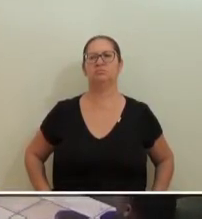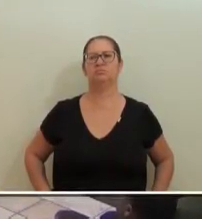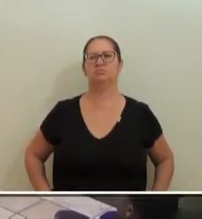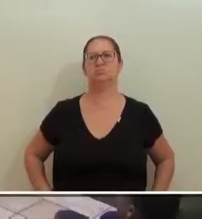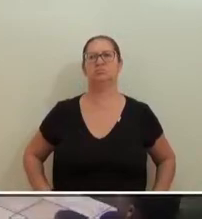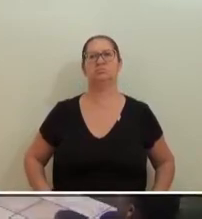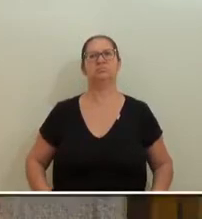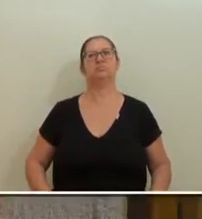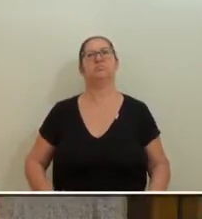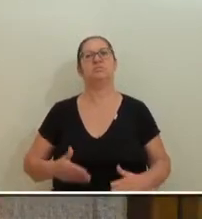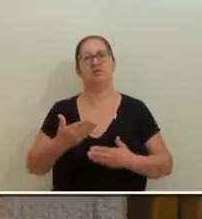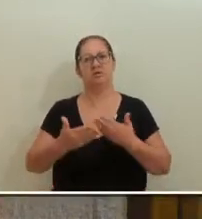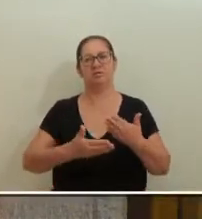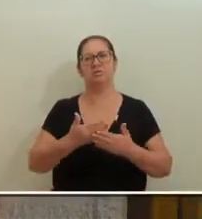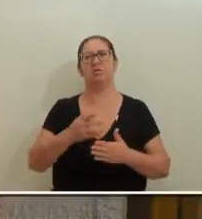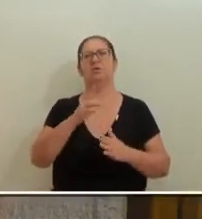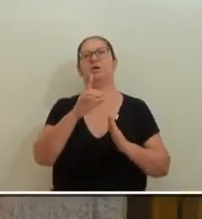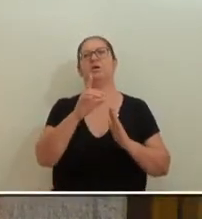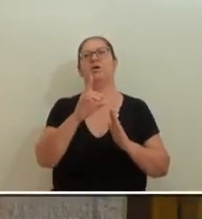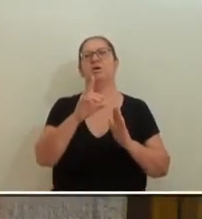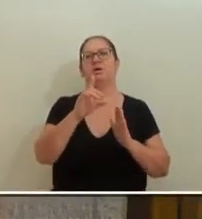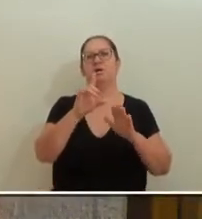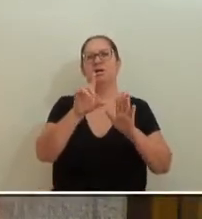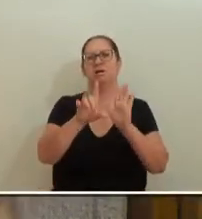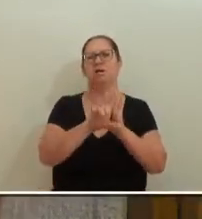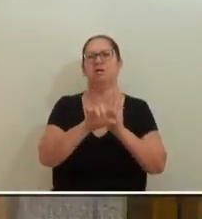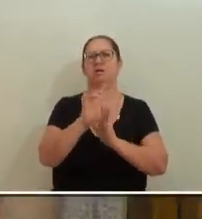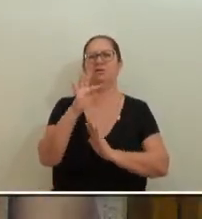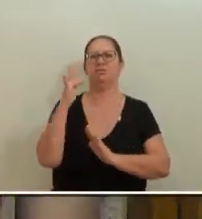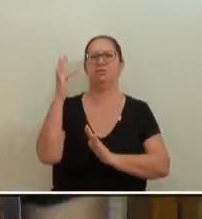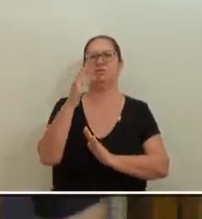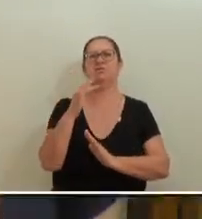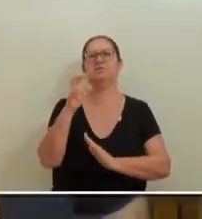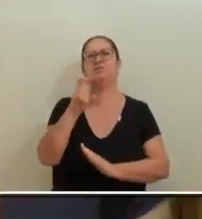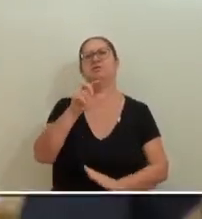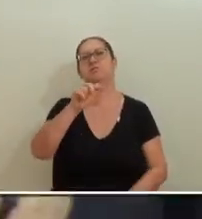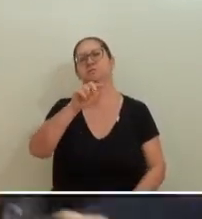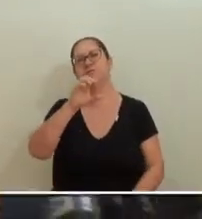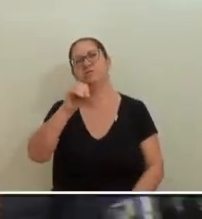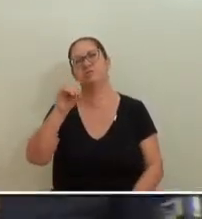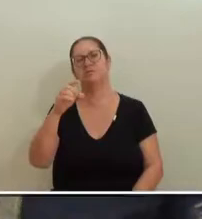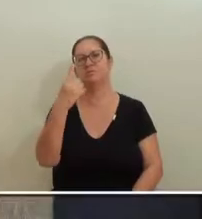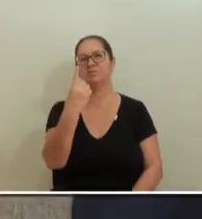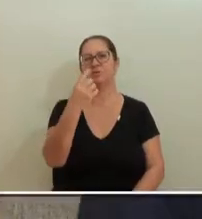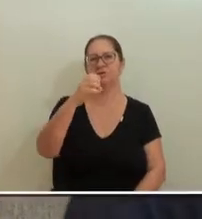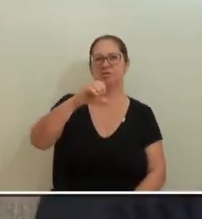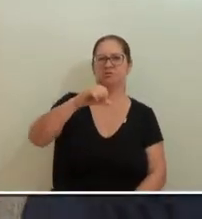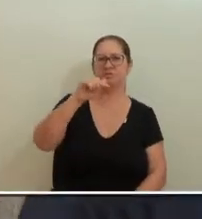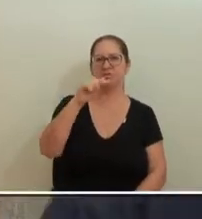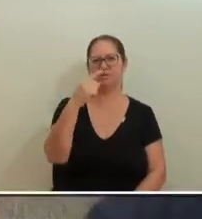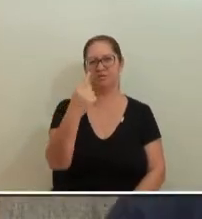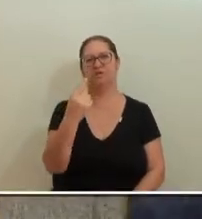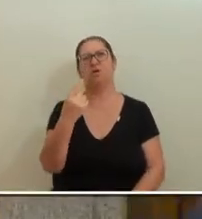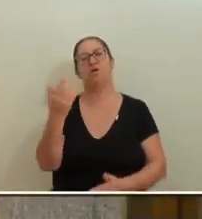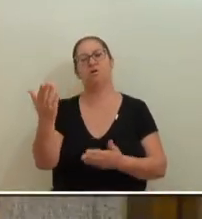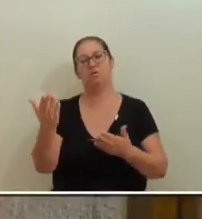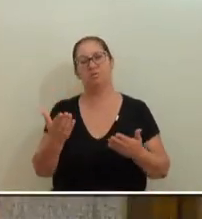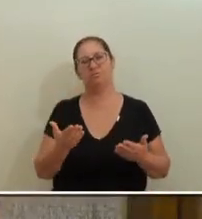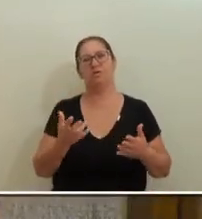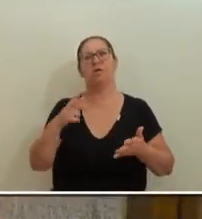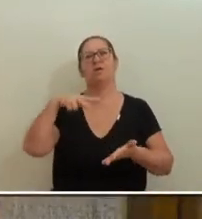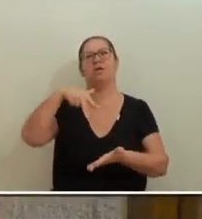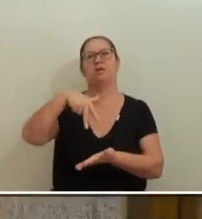Em atendimento à Lei Federal número 5.700, de 1971, convidamos a todos para que, em